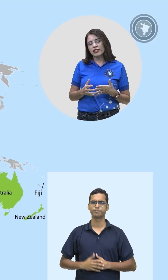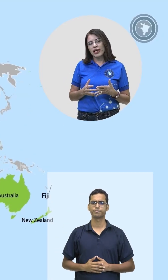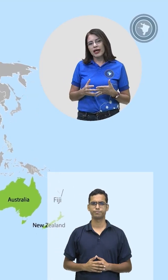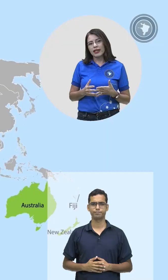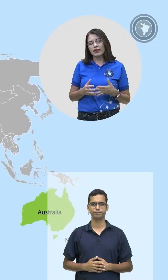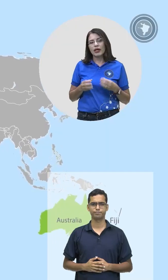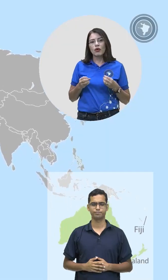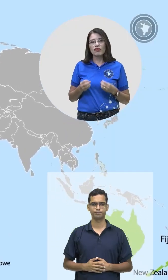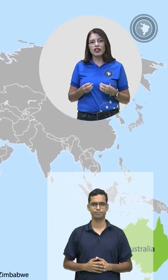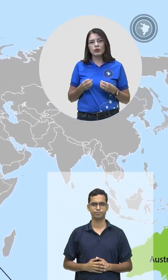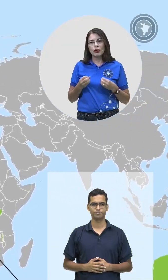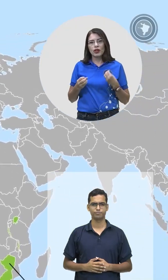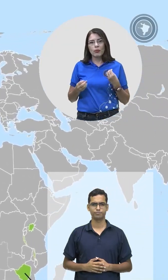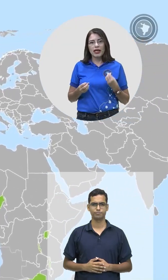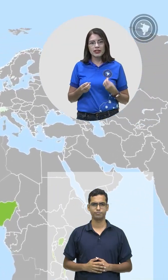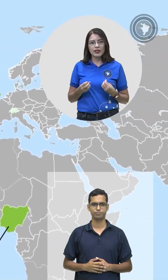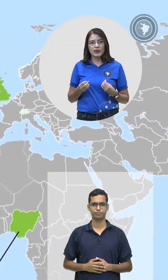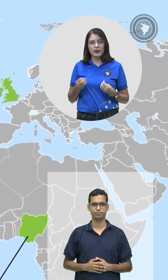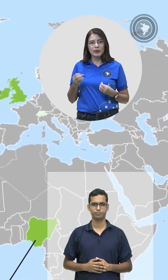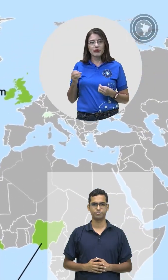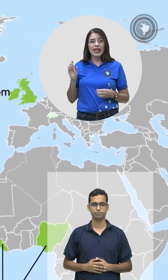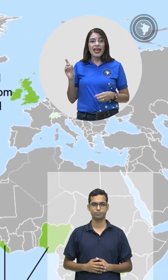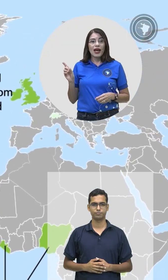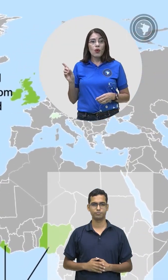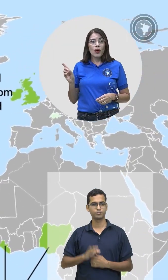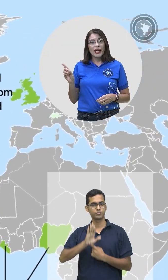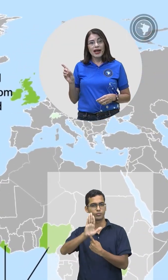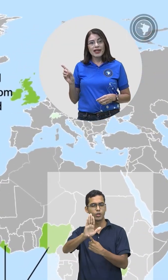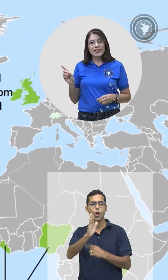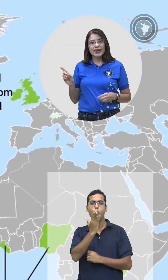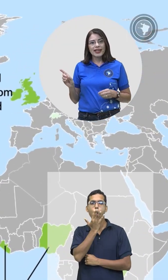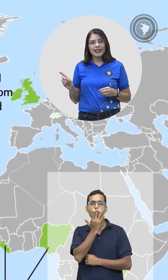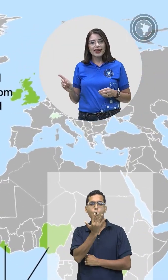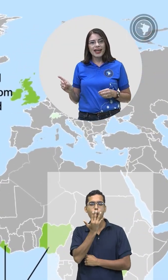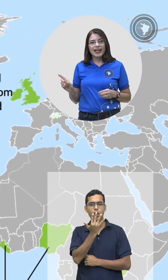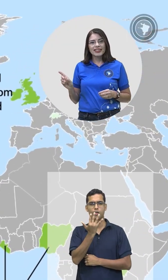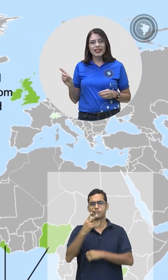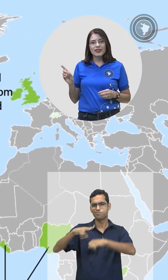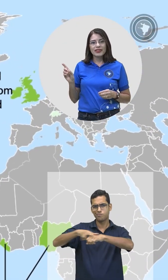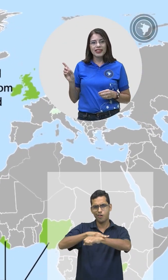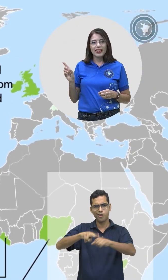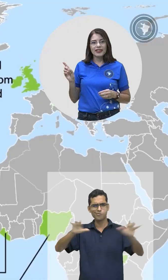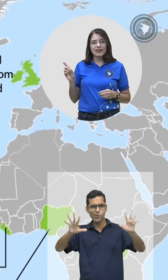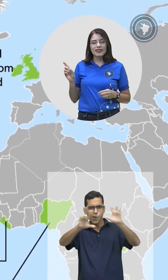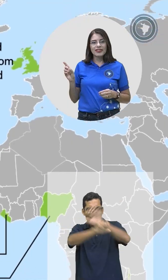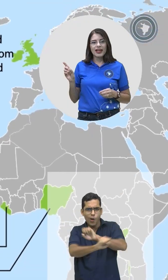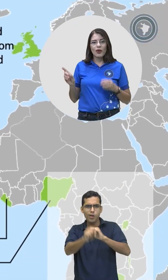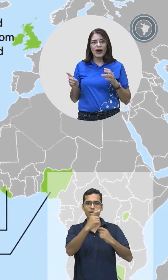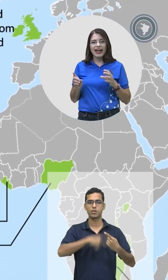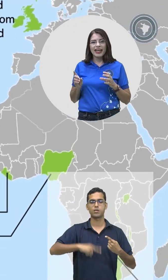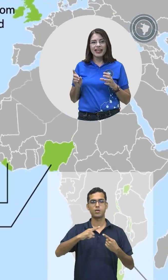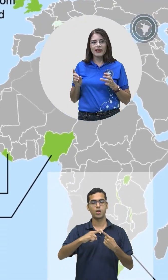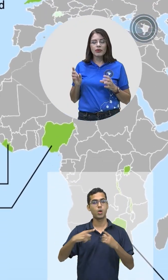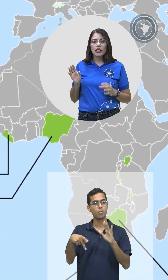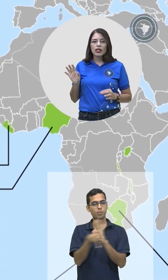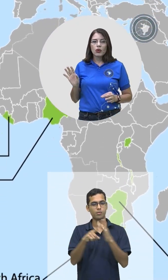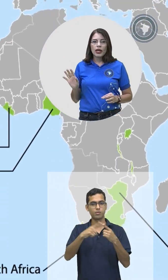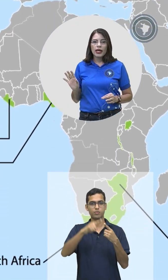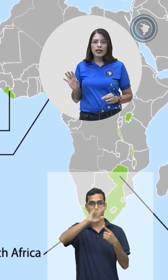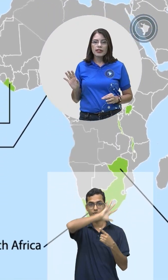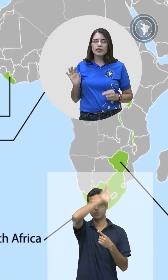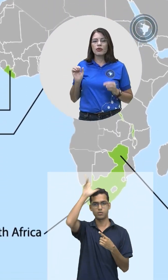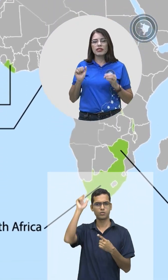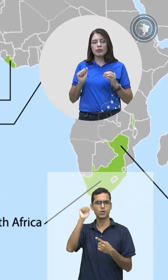estão em destaque, não é, com o verde um pouquinho mais escuro, é o Alasca, Canadá, Estados Unidos, Hawaii.